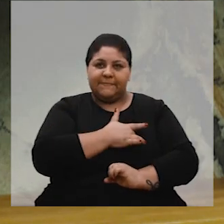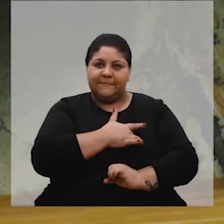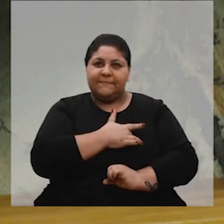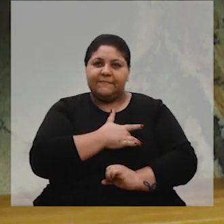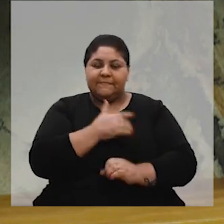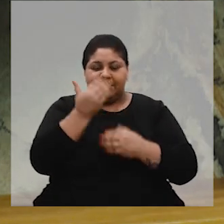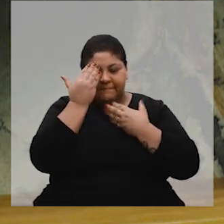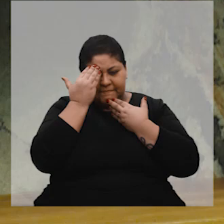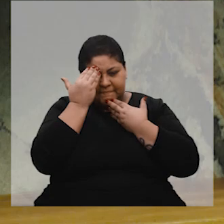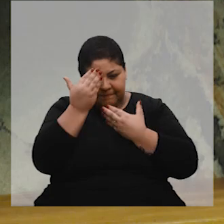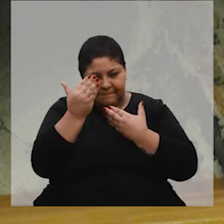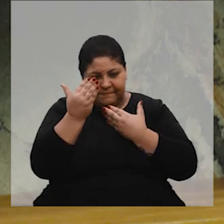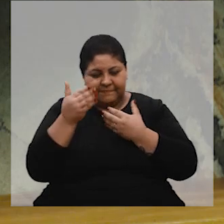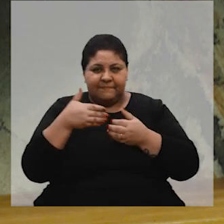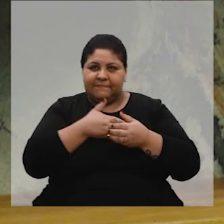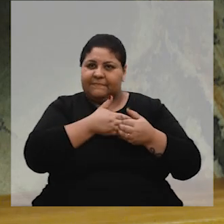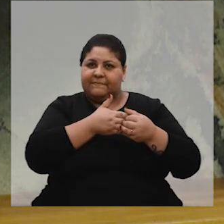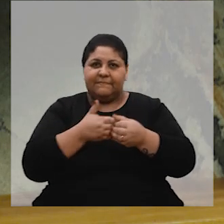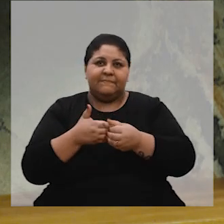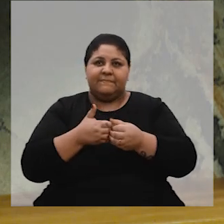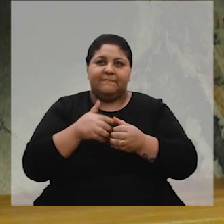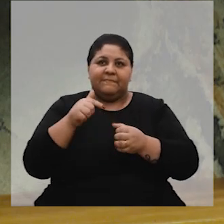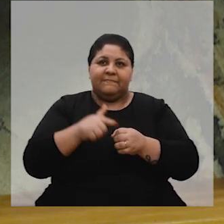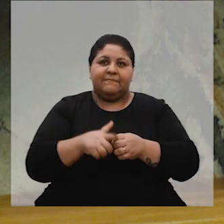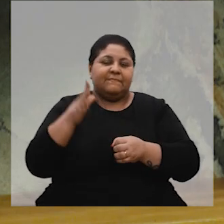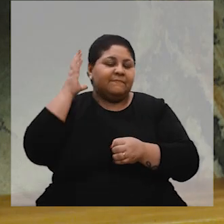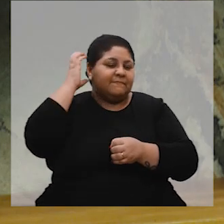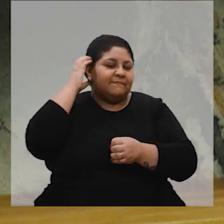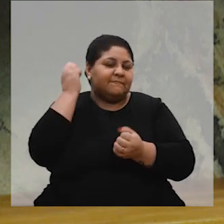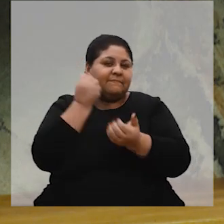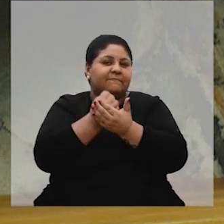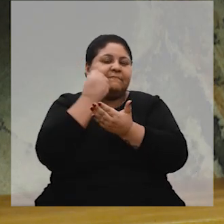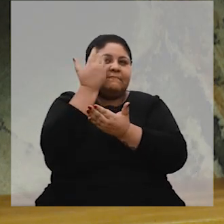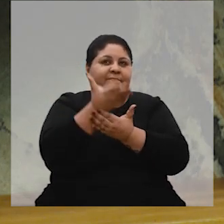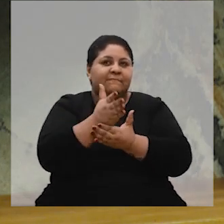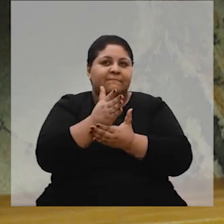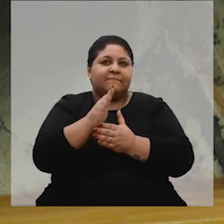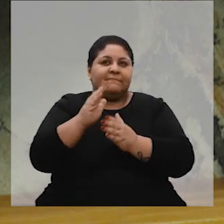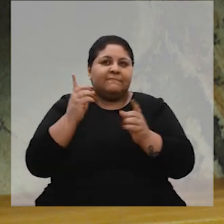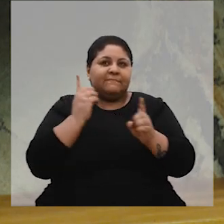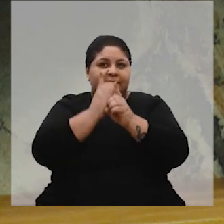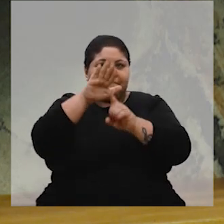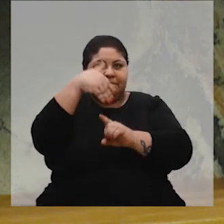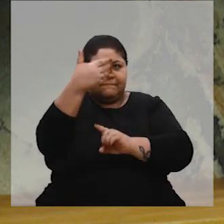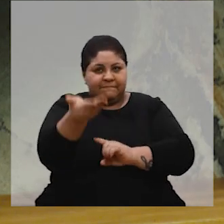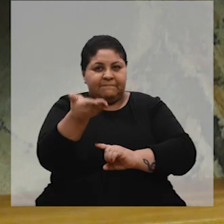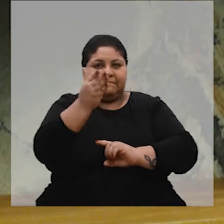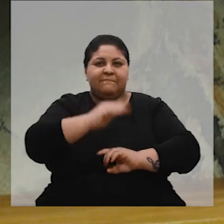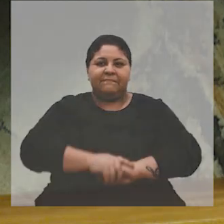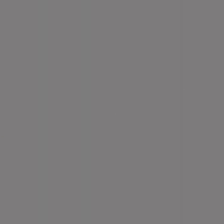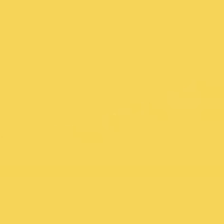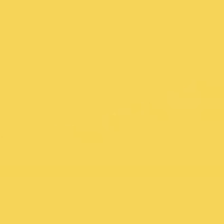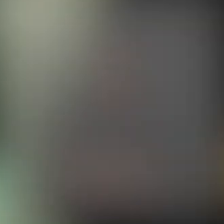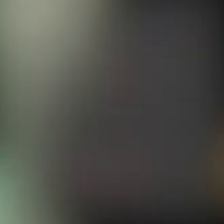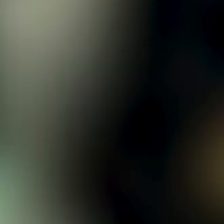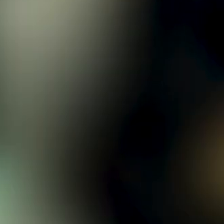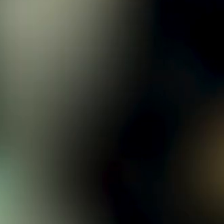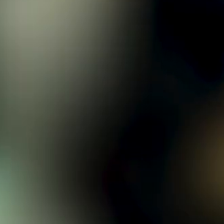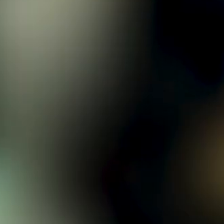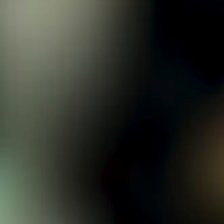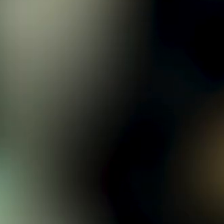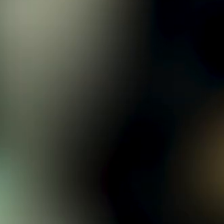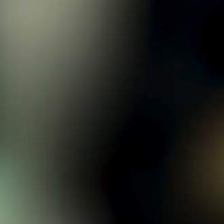Saúde. Eu quero agradecer a companhia de você aqui neste podcast de hoje e a gente se encontra num próximo episódio. Até lá!